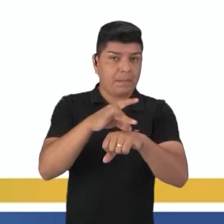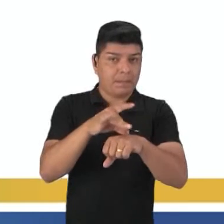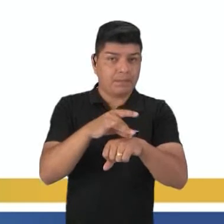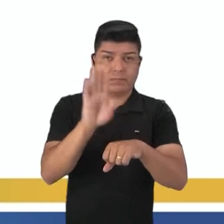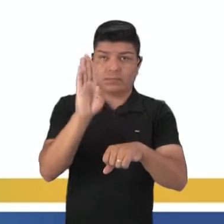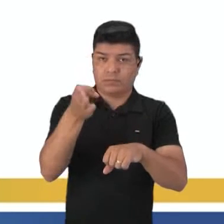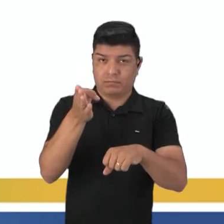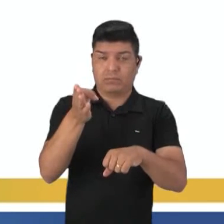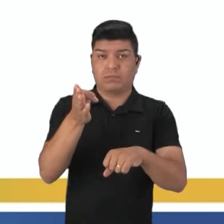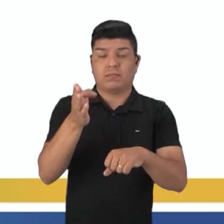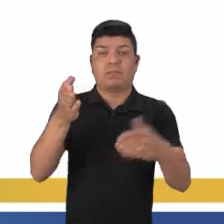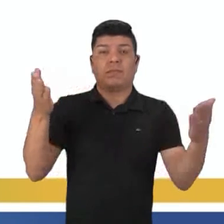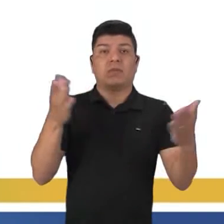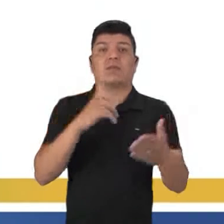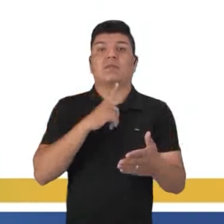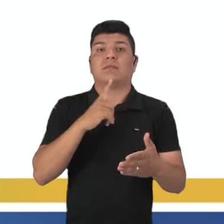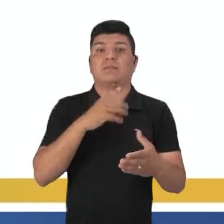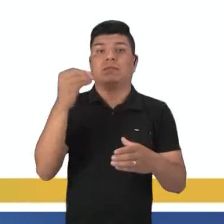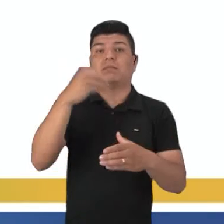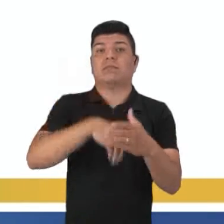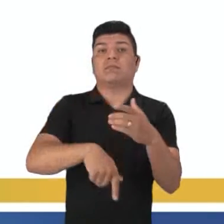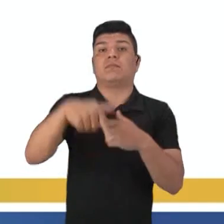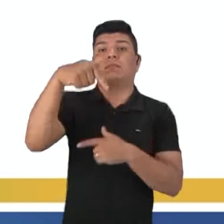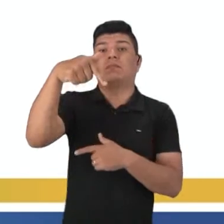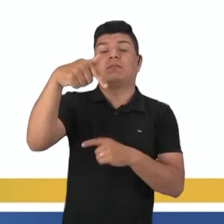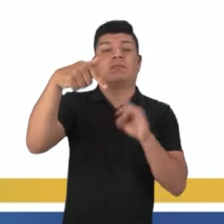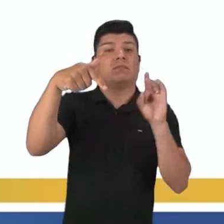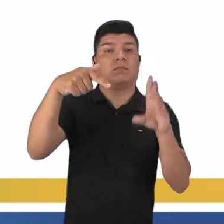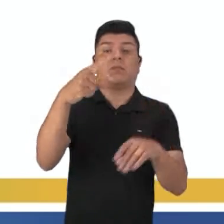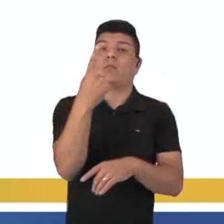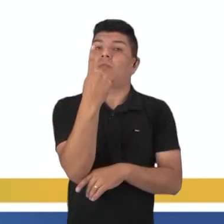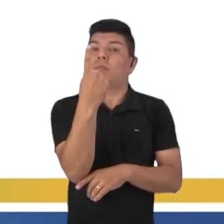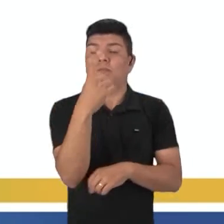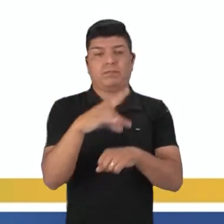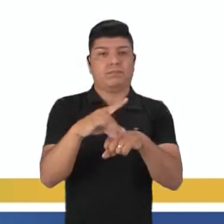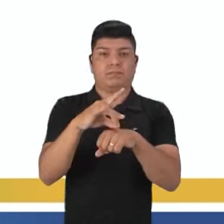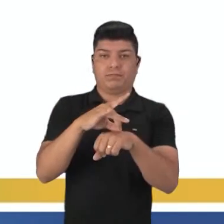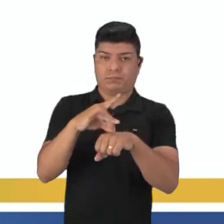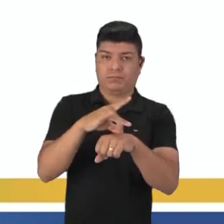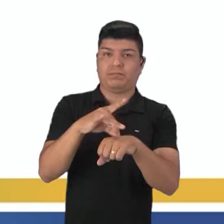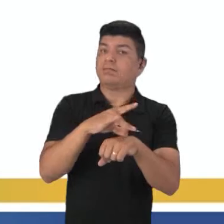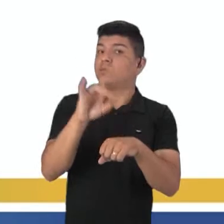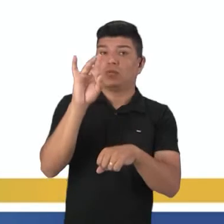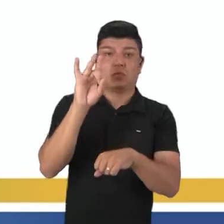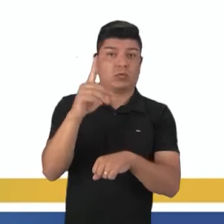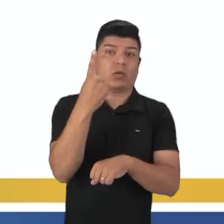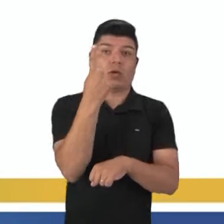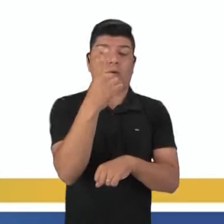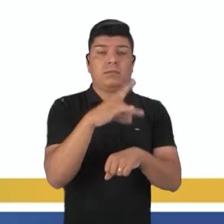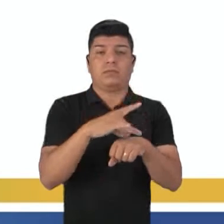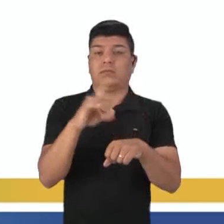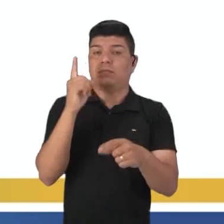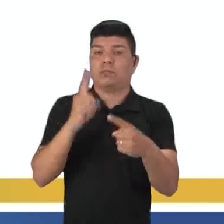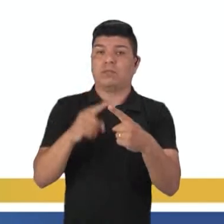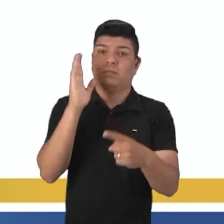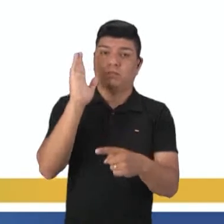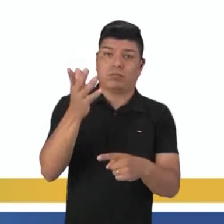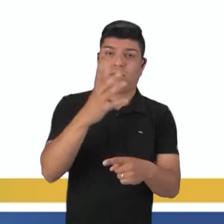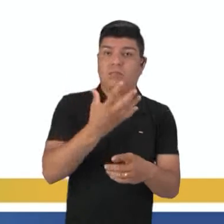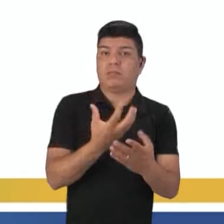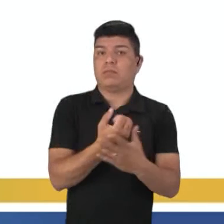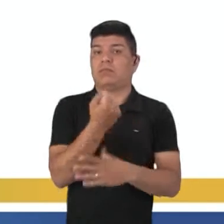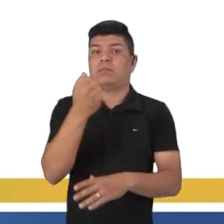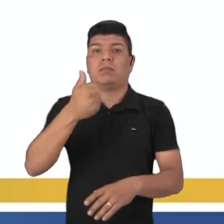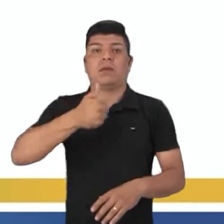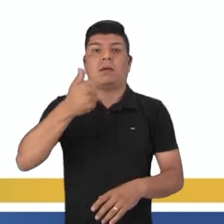aí na primeira, agora nós temos, dentre as 7 bolinhas, uma preta, certo? apenas uma preta, já que a gente supôs aí que a